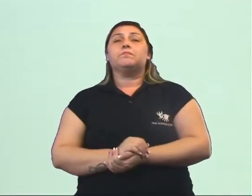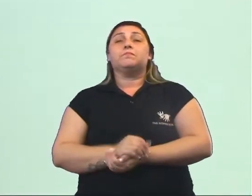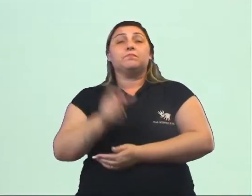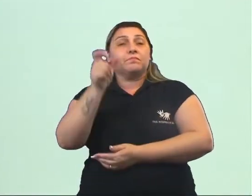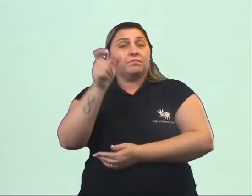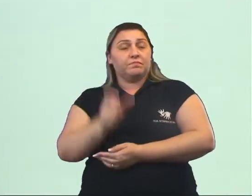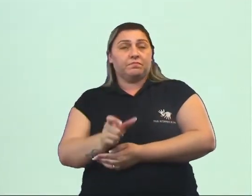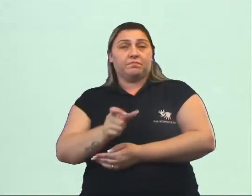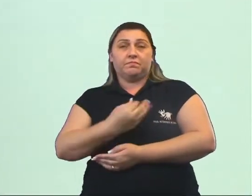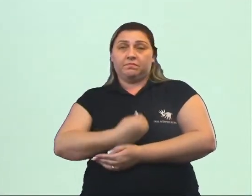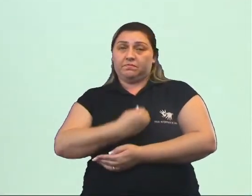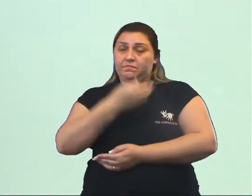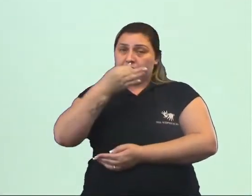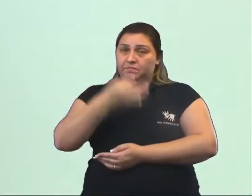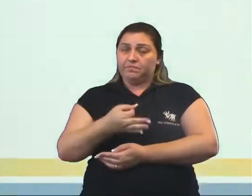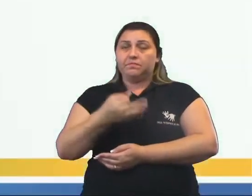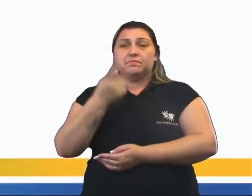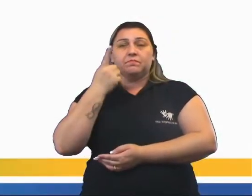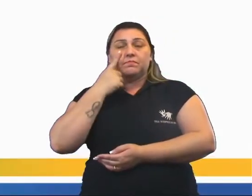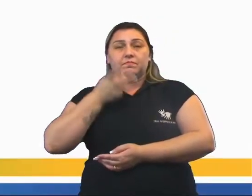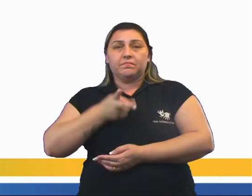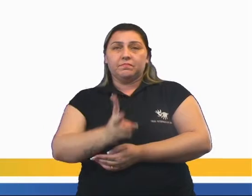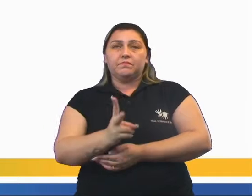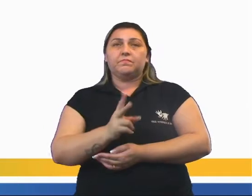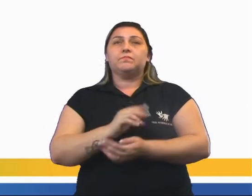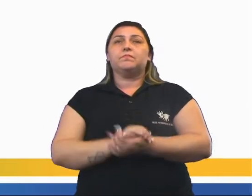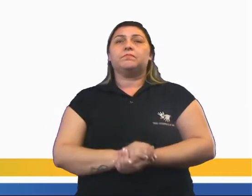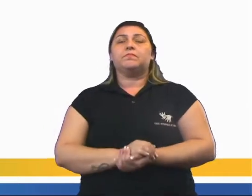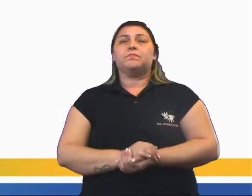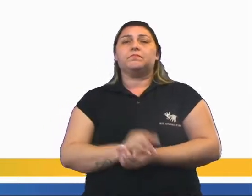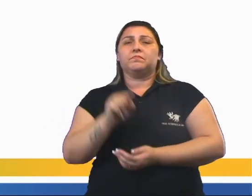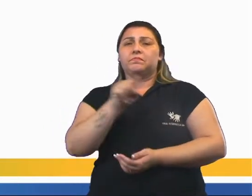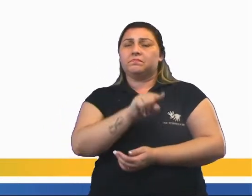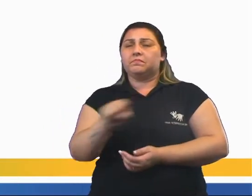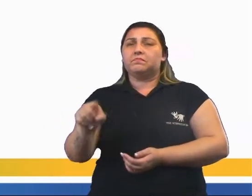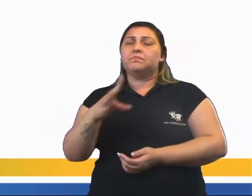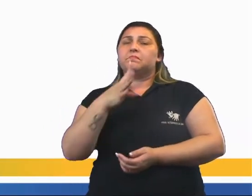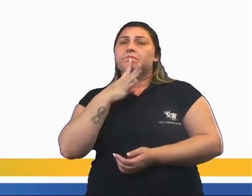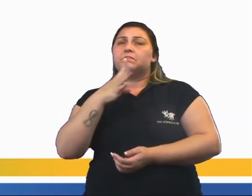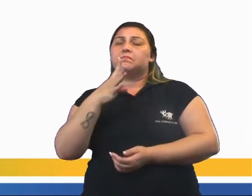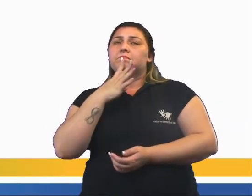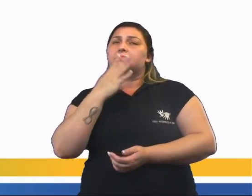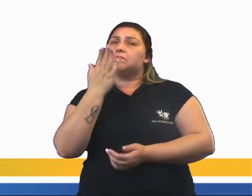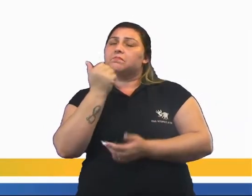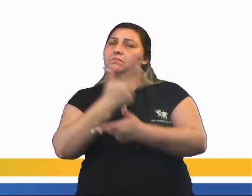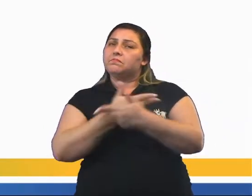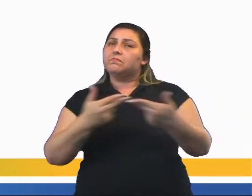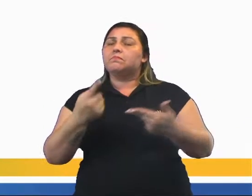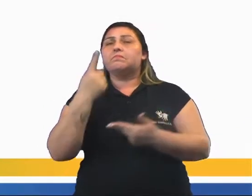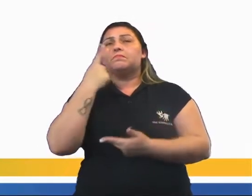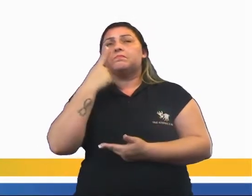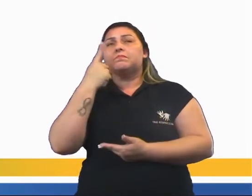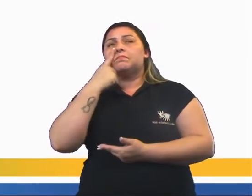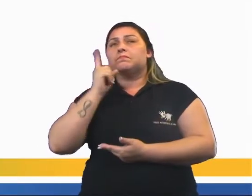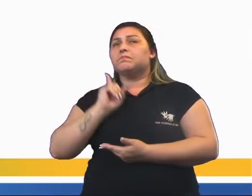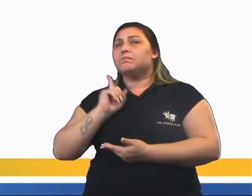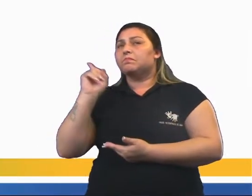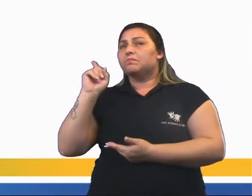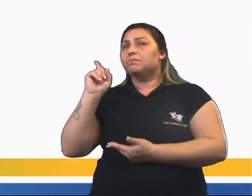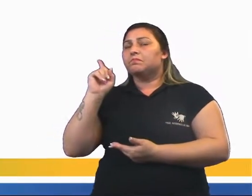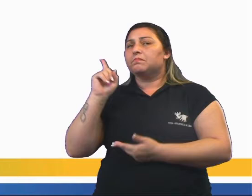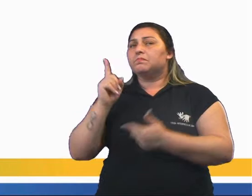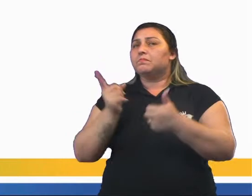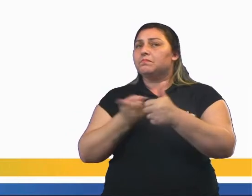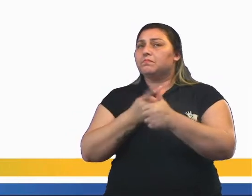ser vivo. Certinho? Vamos então continuar. Vocês conhecem esses alimentos? Olhem só. Imagem